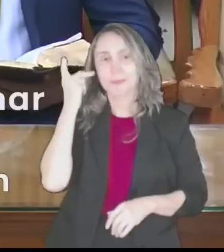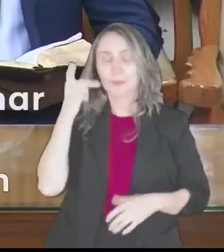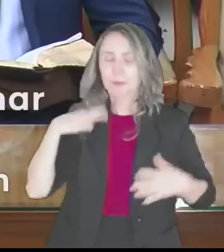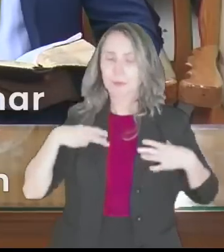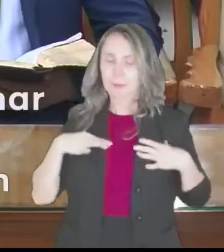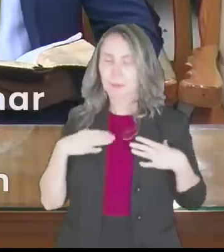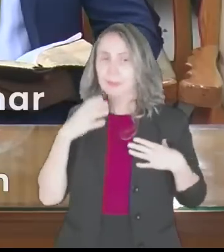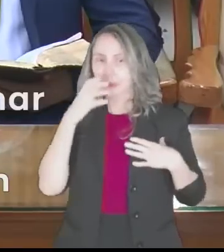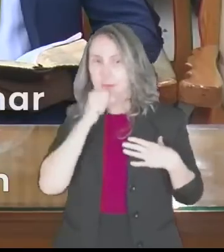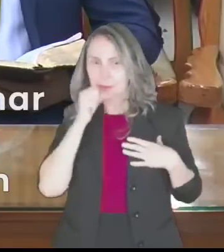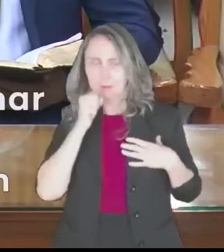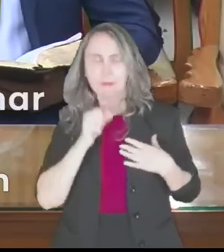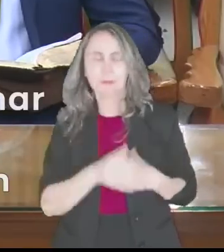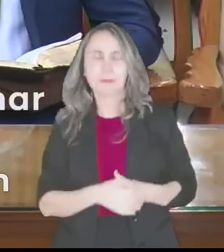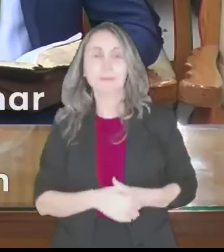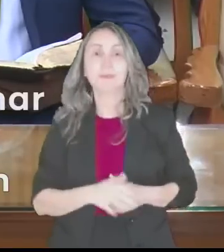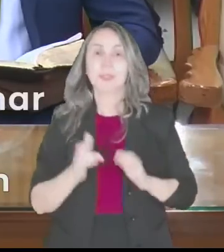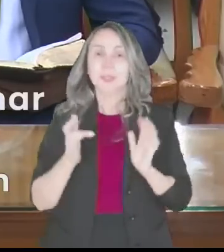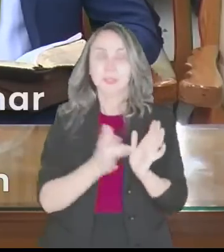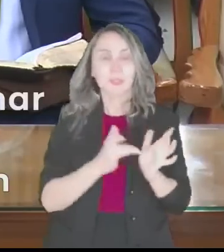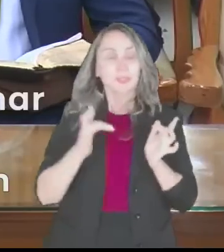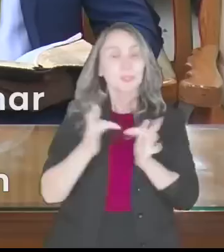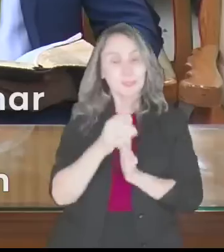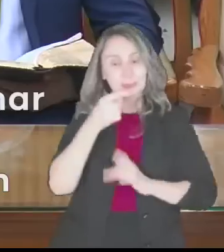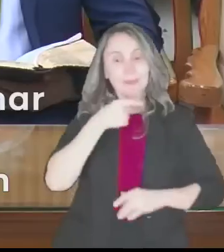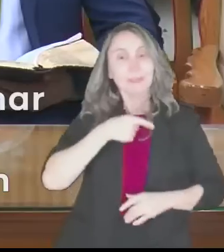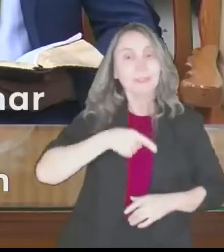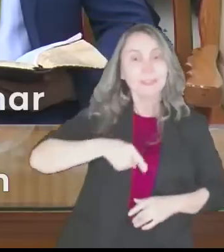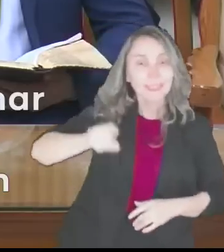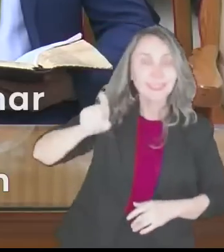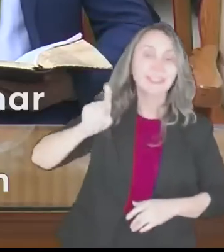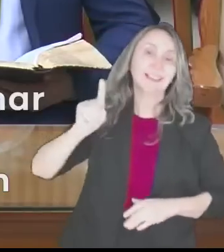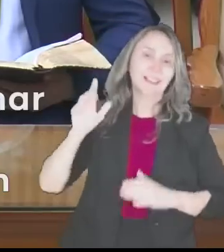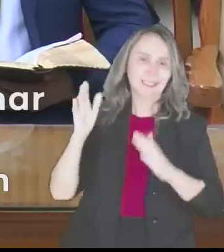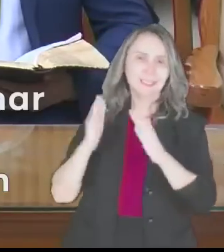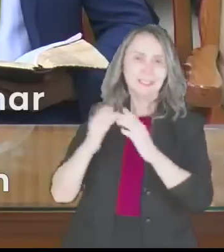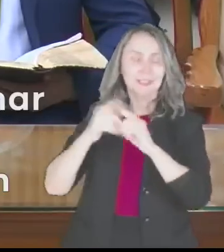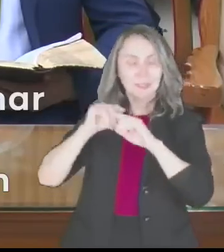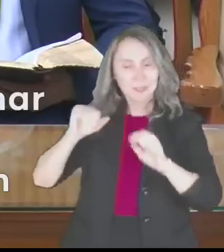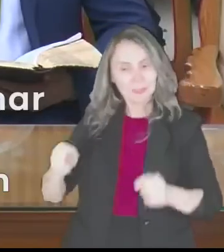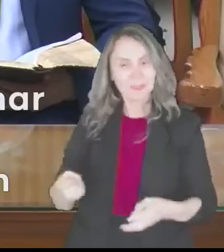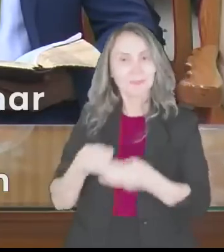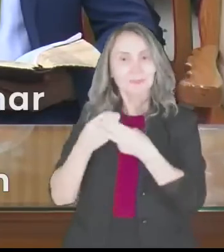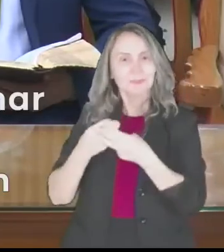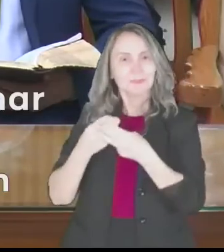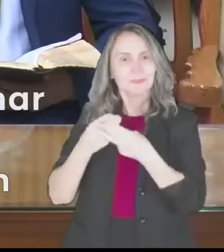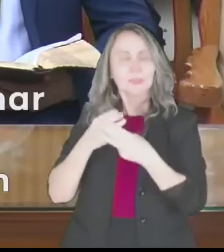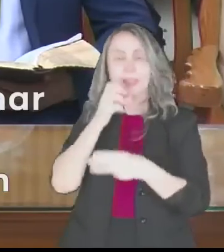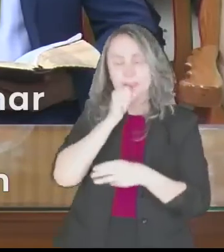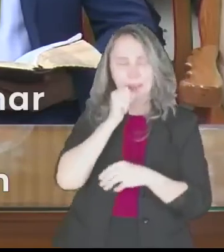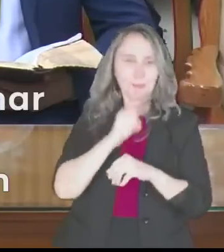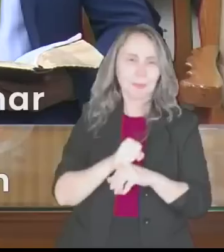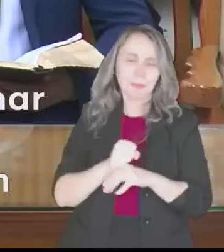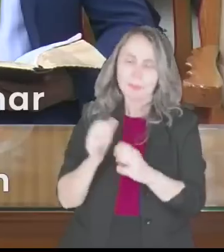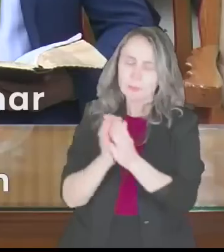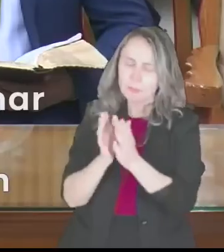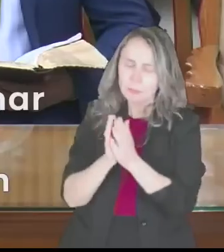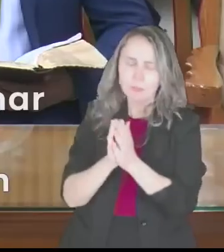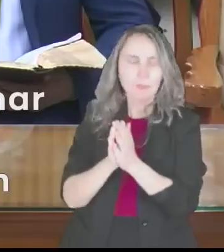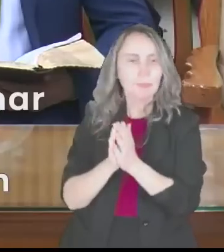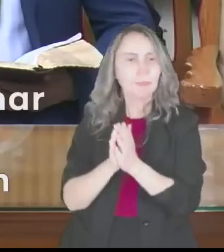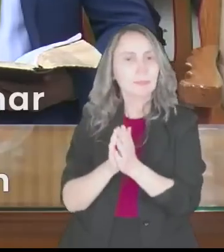para a sinagoga dia de sábado, porque no sábado era o dia. Quem era que estava lá adorando no dia de sábado? Os judeus. Se ele fosse no domingo, ia encontrar a